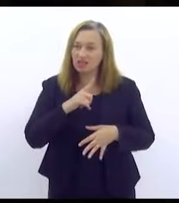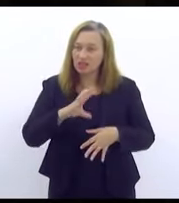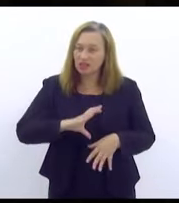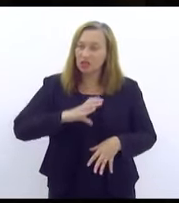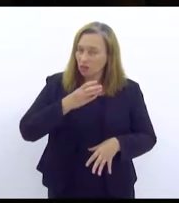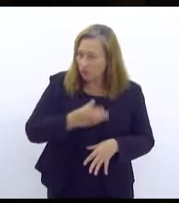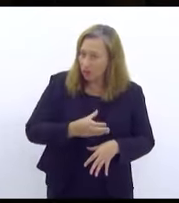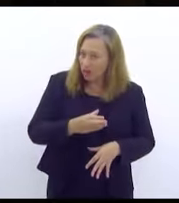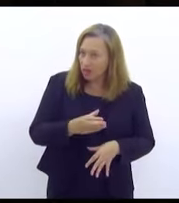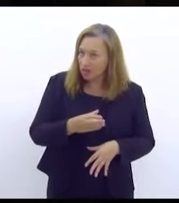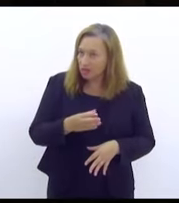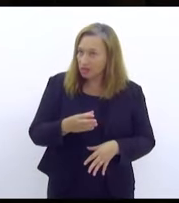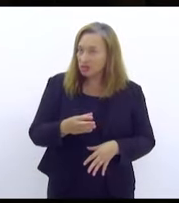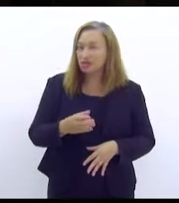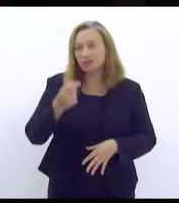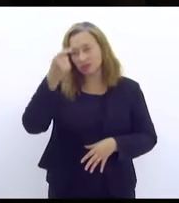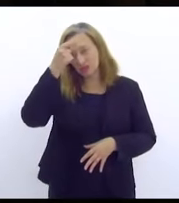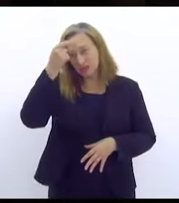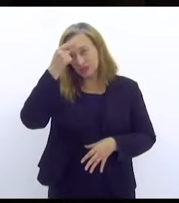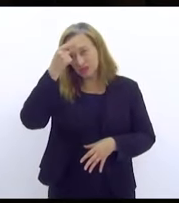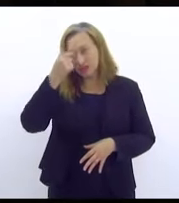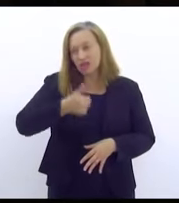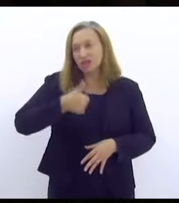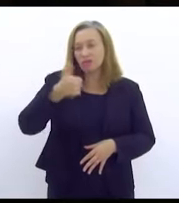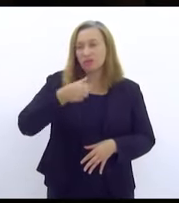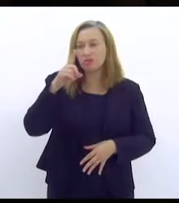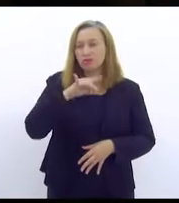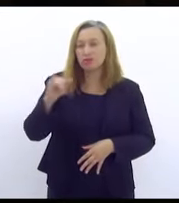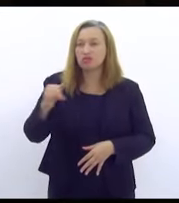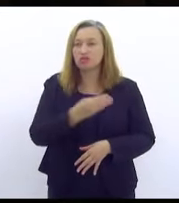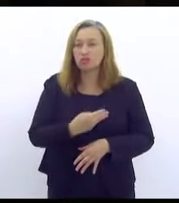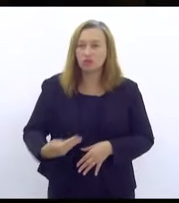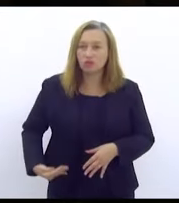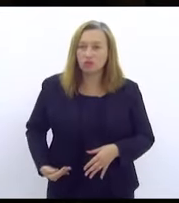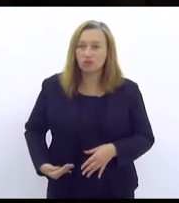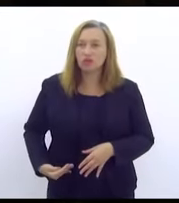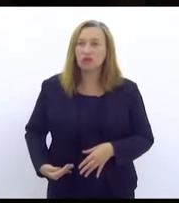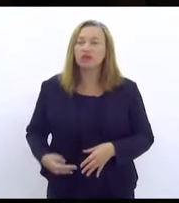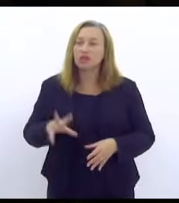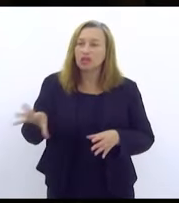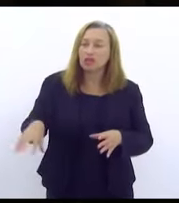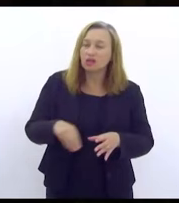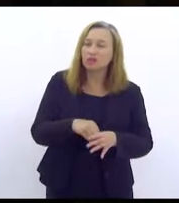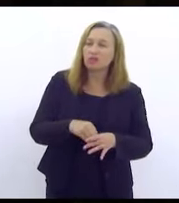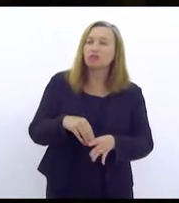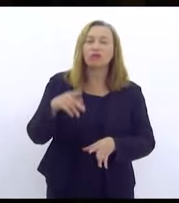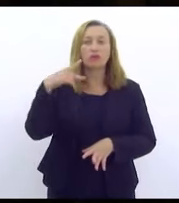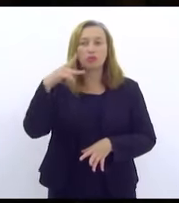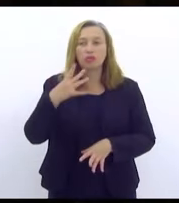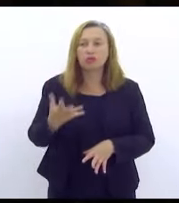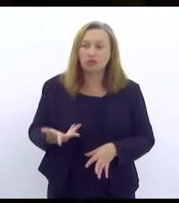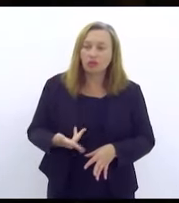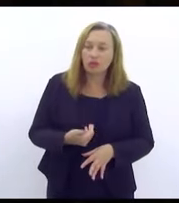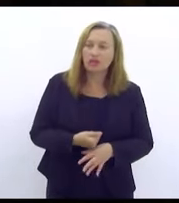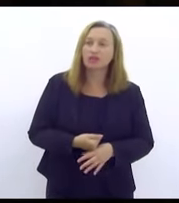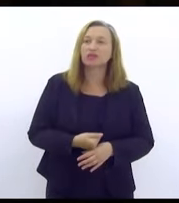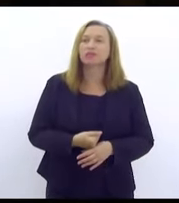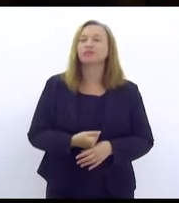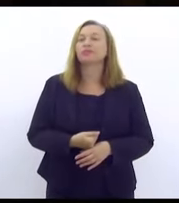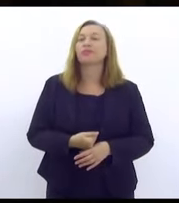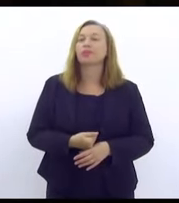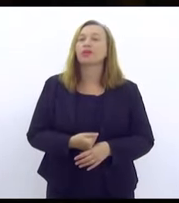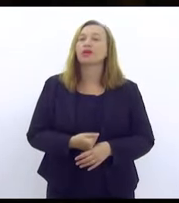decência, a coragem, a sensatez, desde o seu primeiro dia de governo, tentar implementar uma política efetiva com